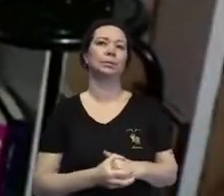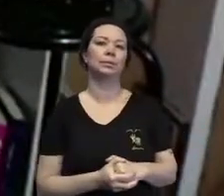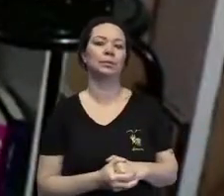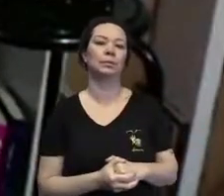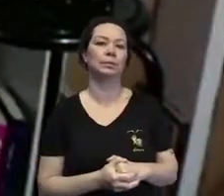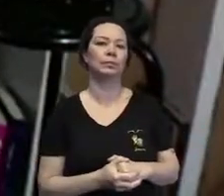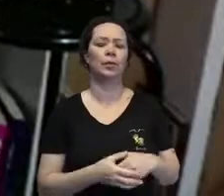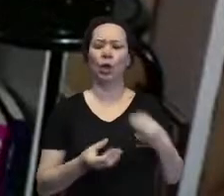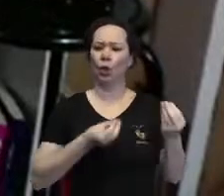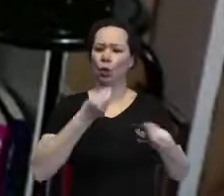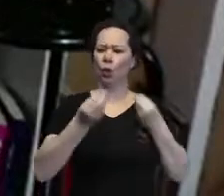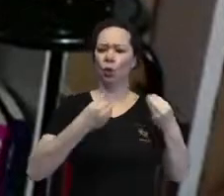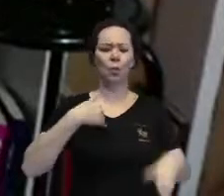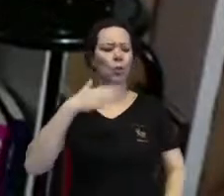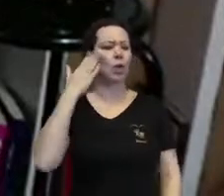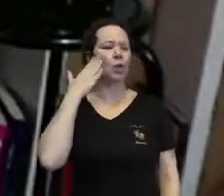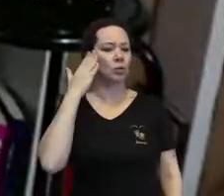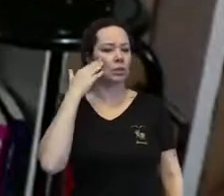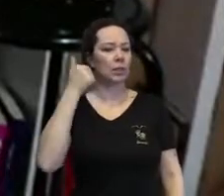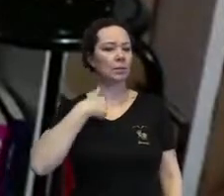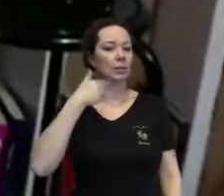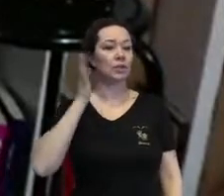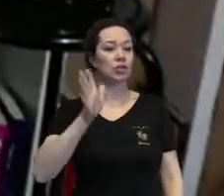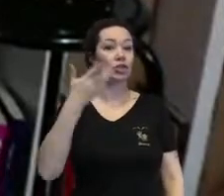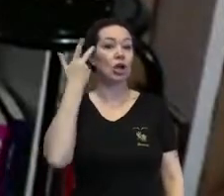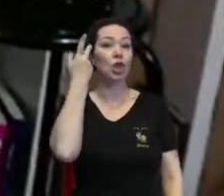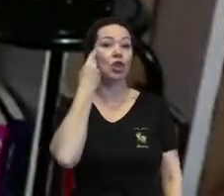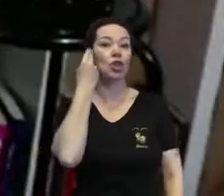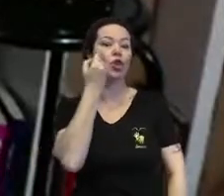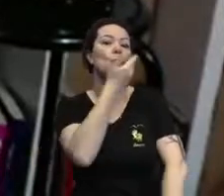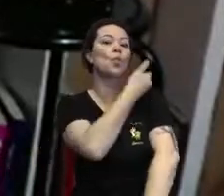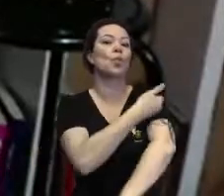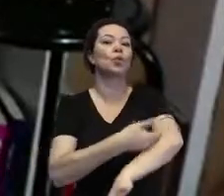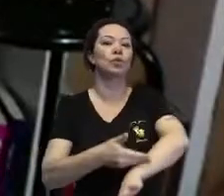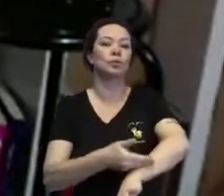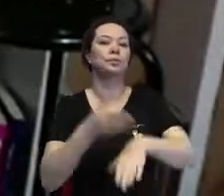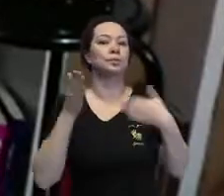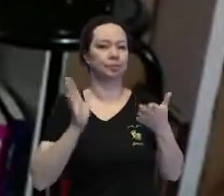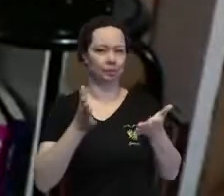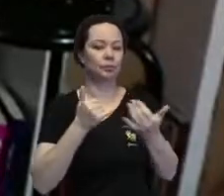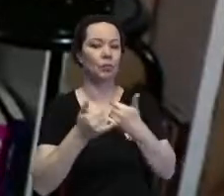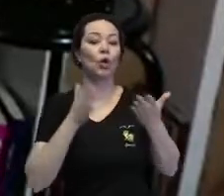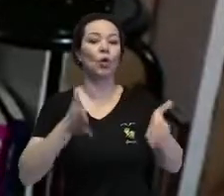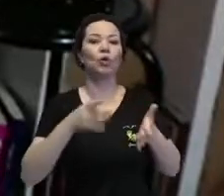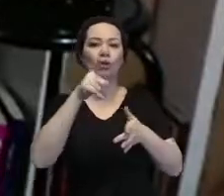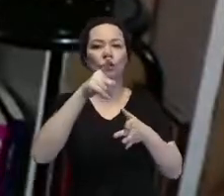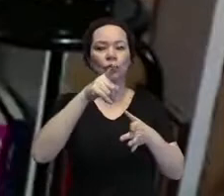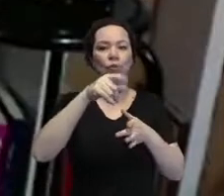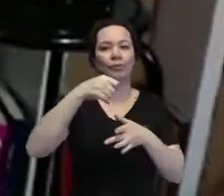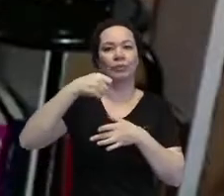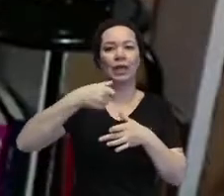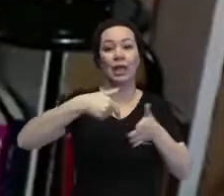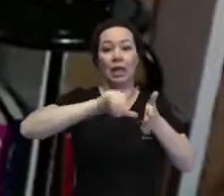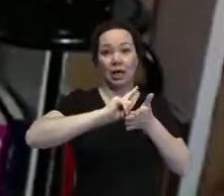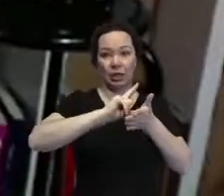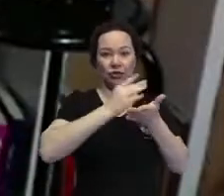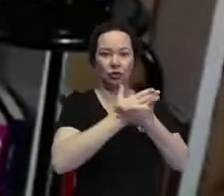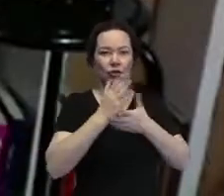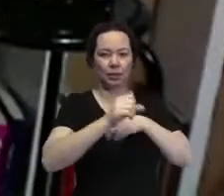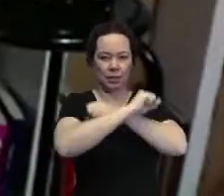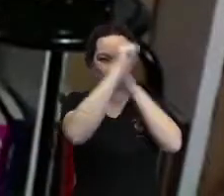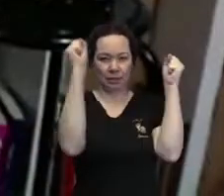como é que eu sei que eu estou naturalizado? Vamos lá. Hoje, quando nós fomos escovar o dente antes de começar o nosso